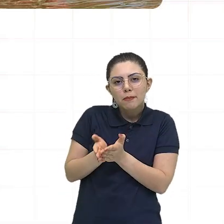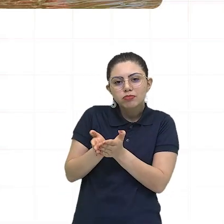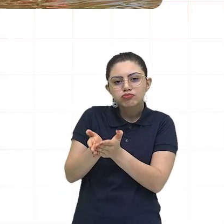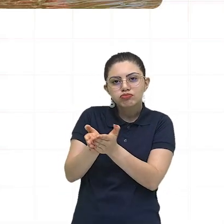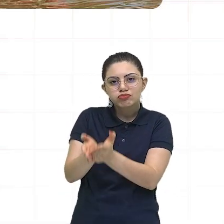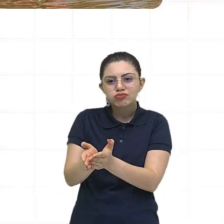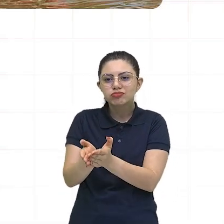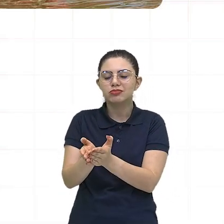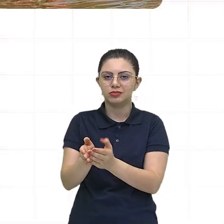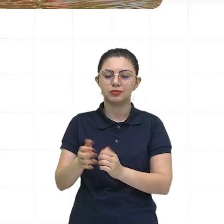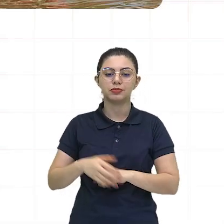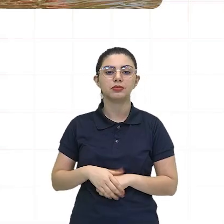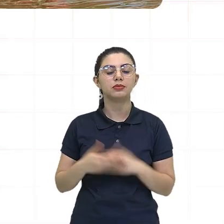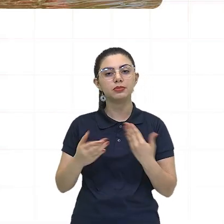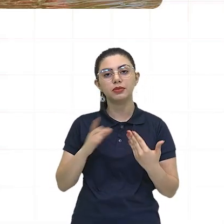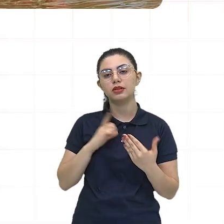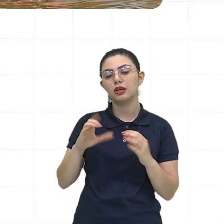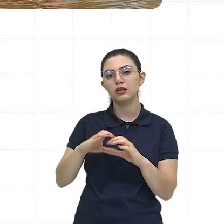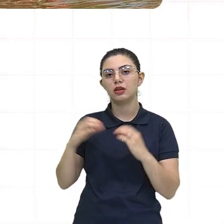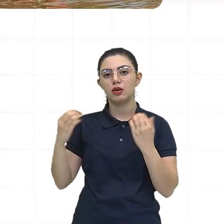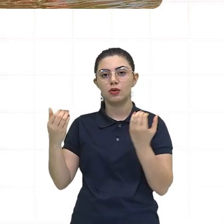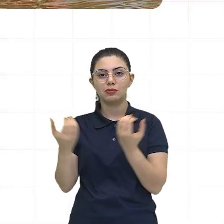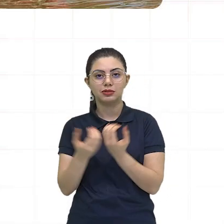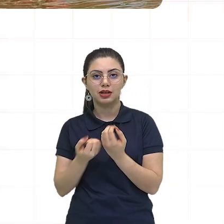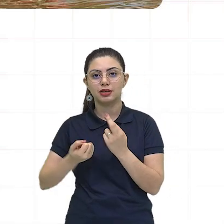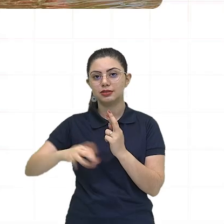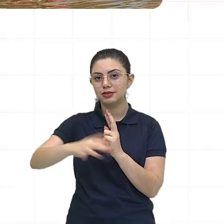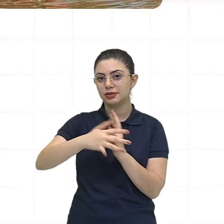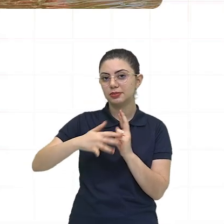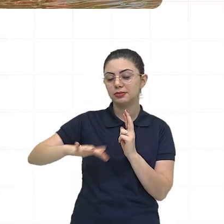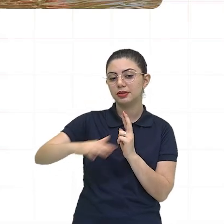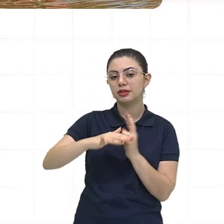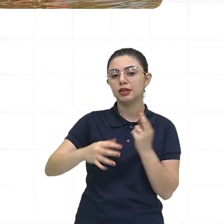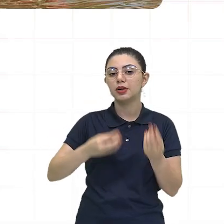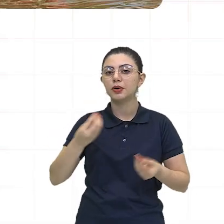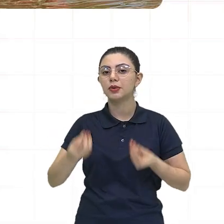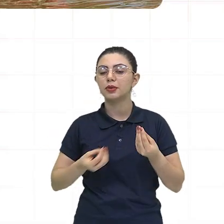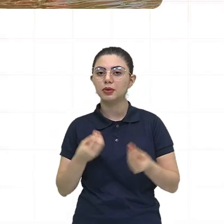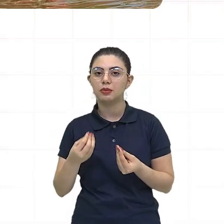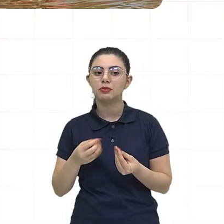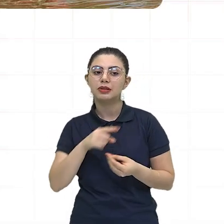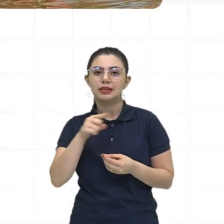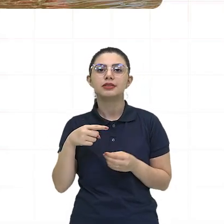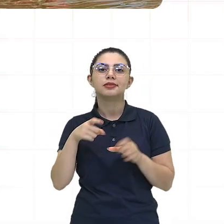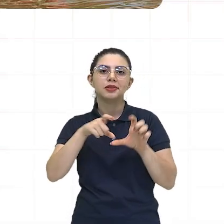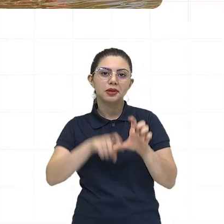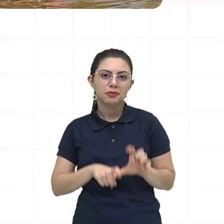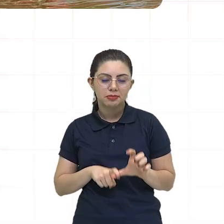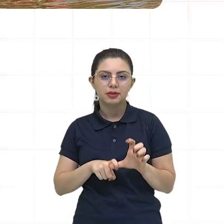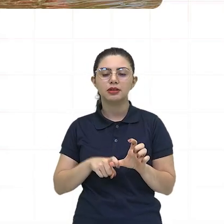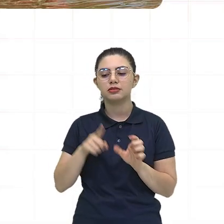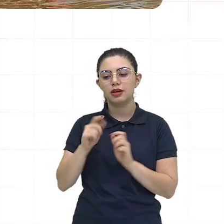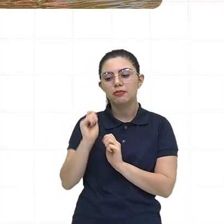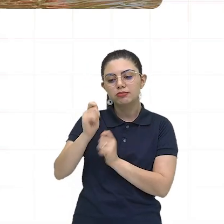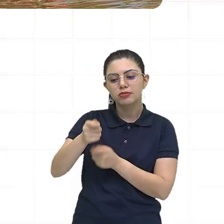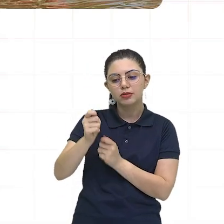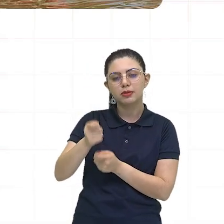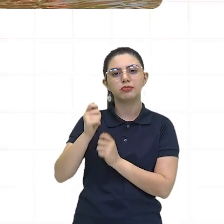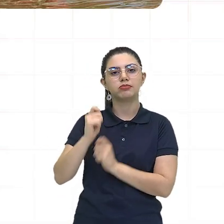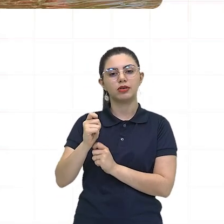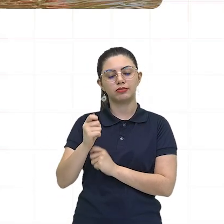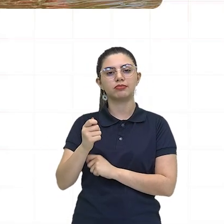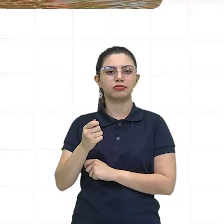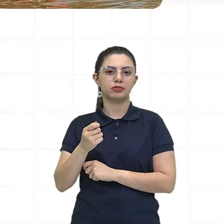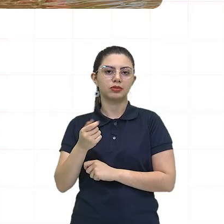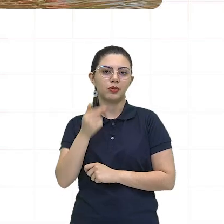tá? Nas comunidades ribeirinhas, gente, acaba tendo uma dependência, né, da pesca ali para a